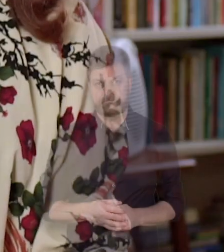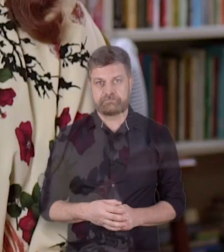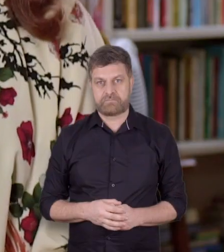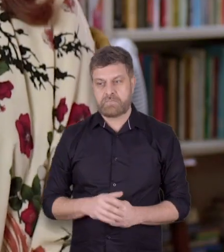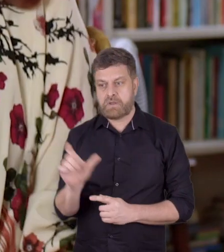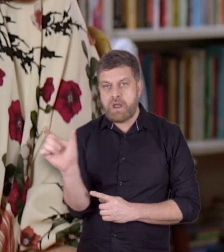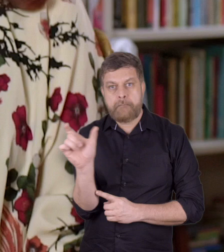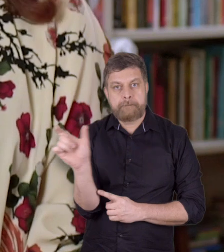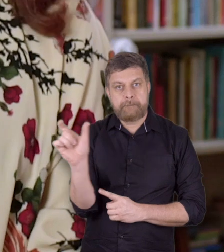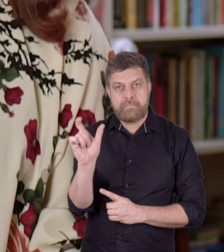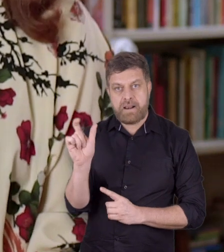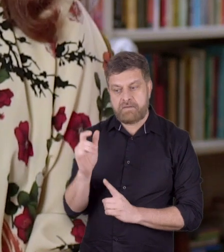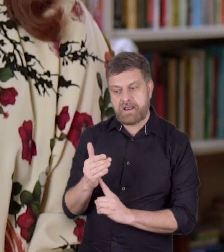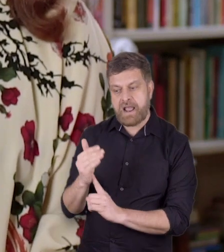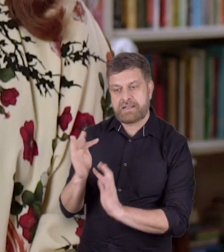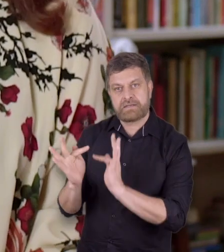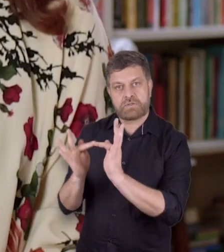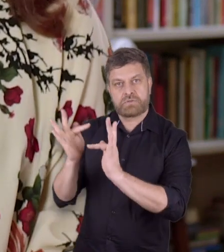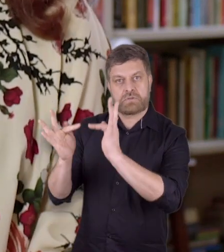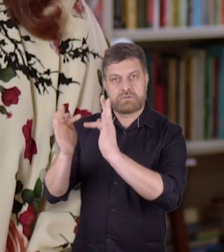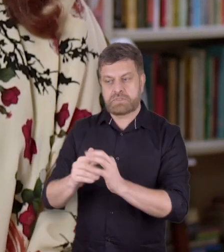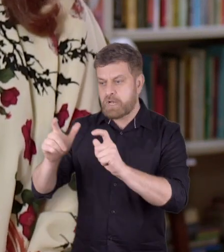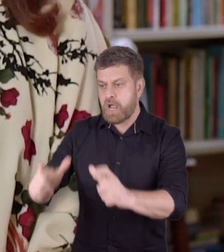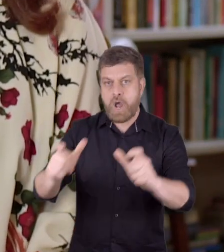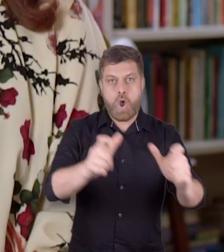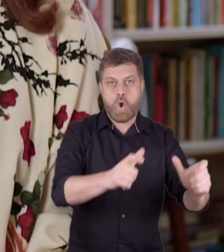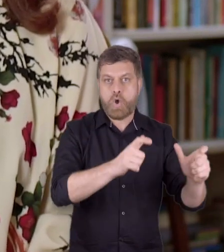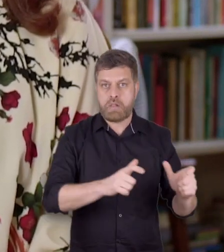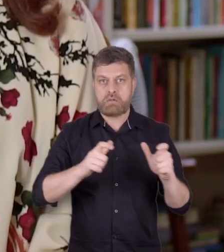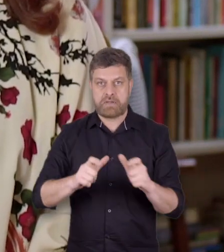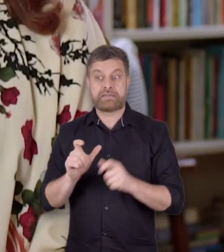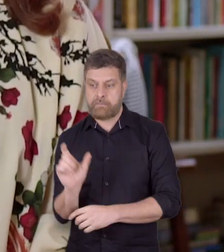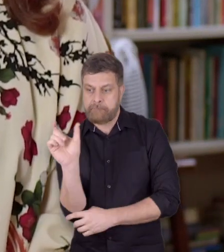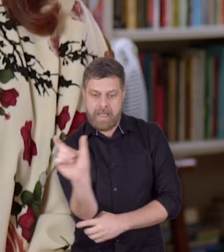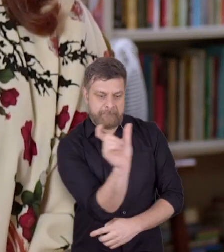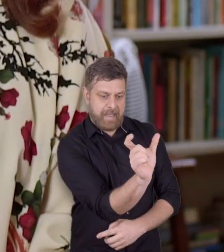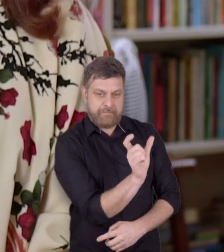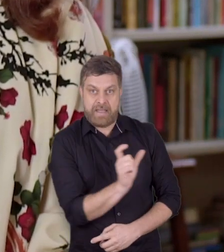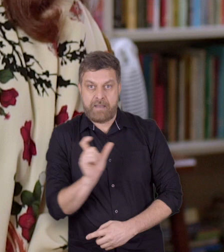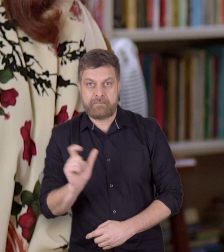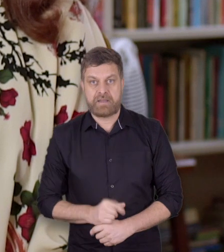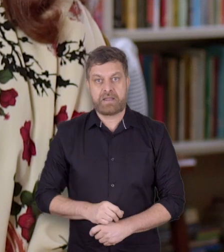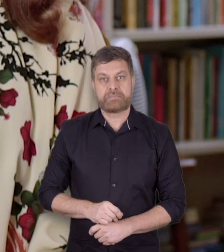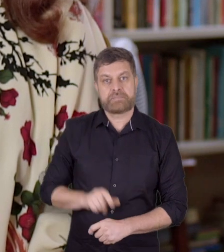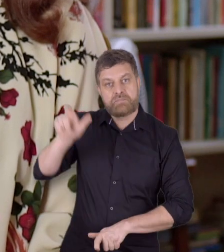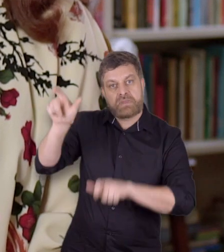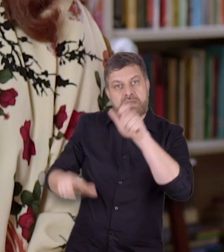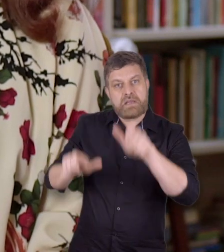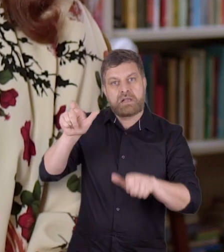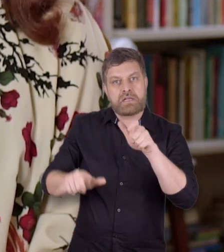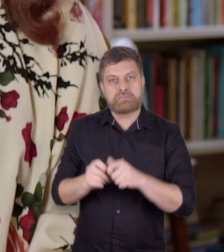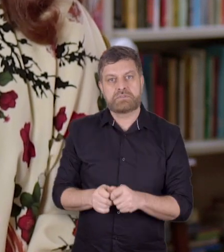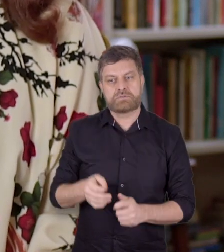O termo tecnologia, ele é hoje onipresente. E as pessoas costumam usar